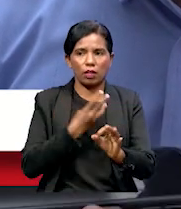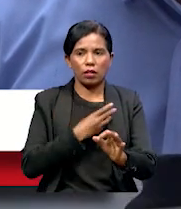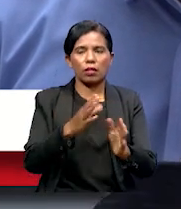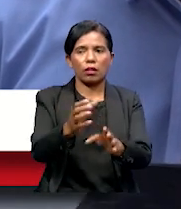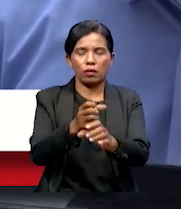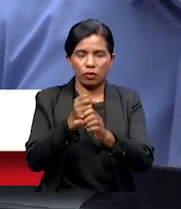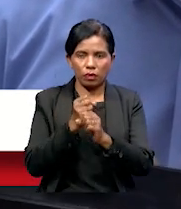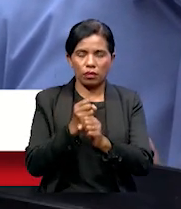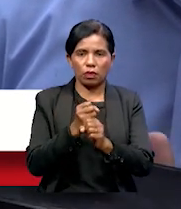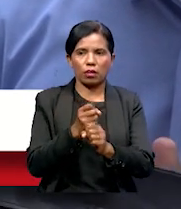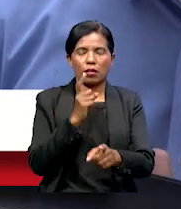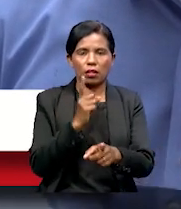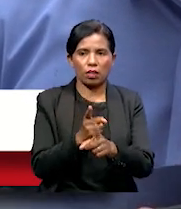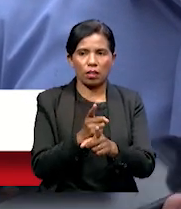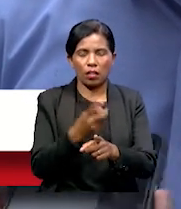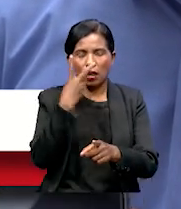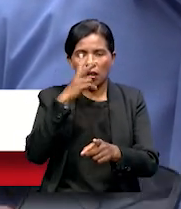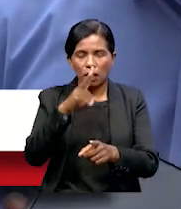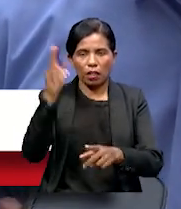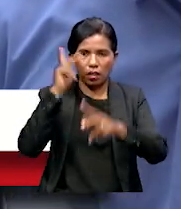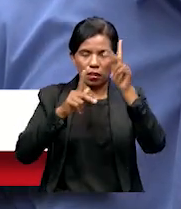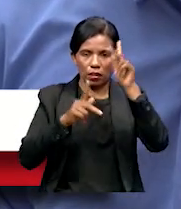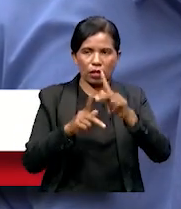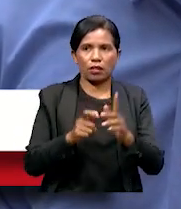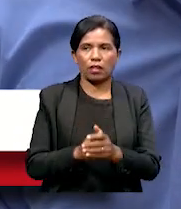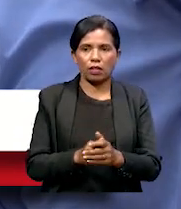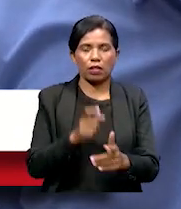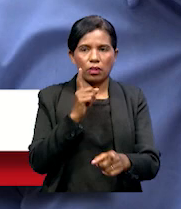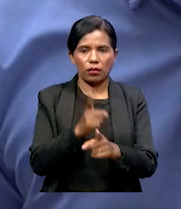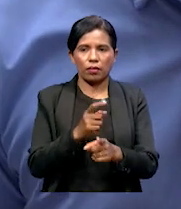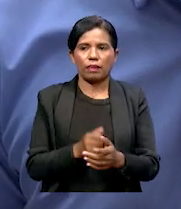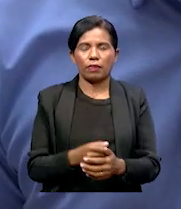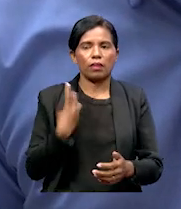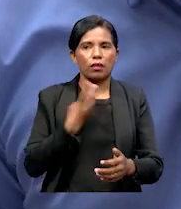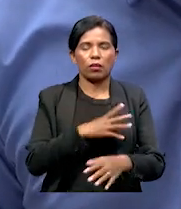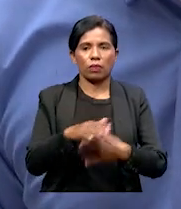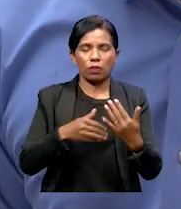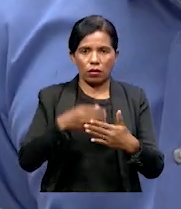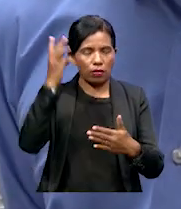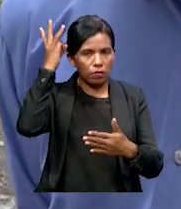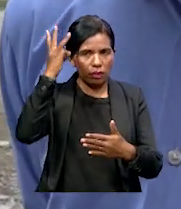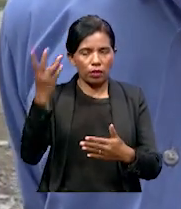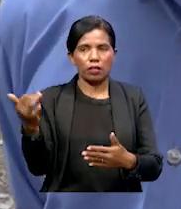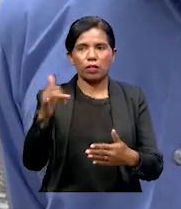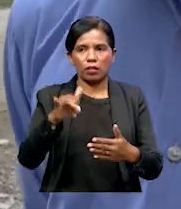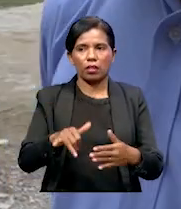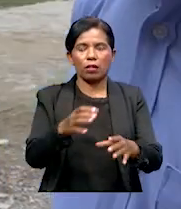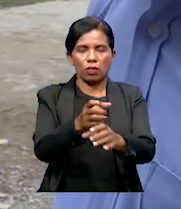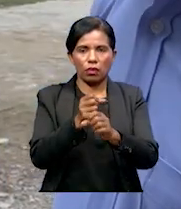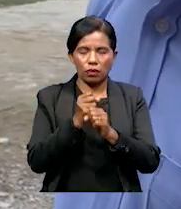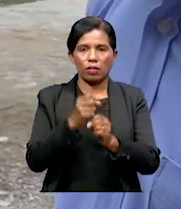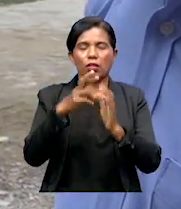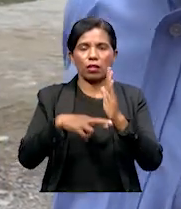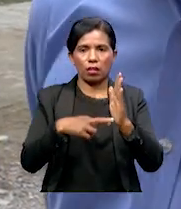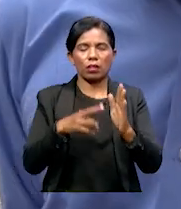duni medida konkreta trata kazu idene hanesa kazu nebe mak ekstraordinaru kalai idene mak ita hotu ne preocupasaun atu sira rasik tengi foti medida